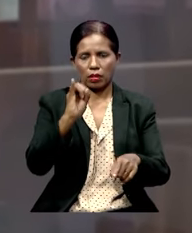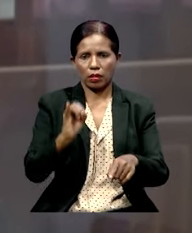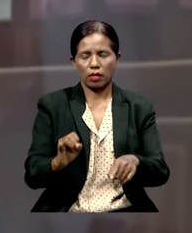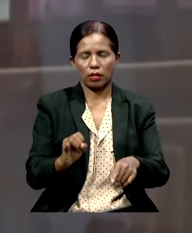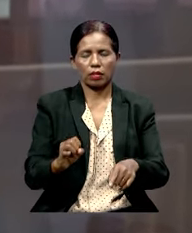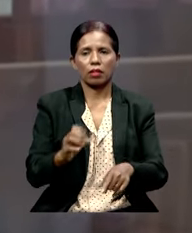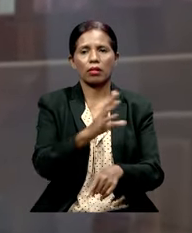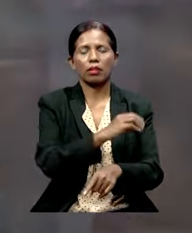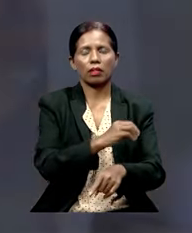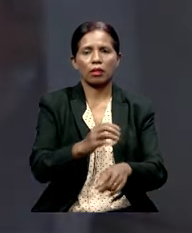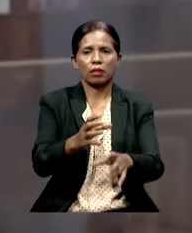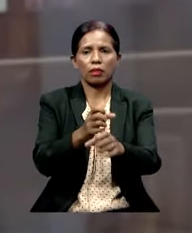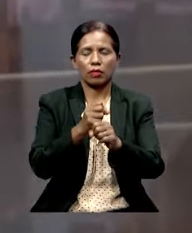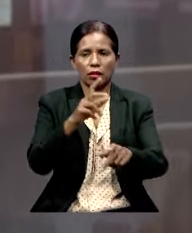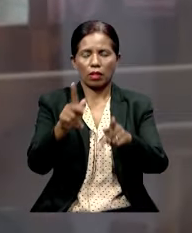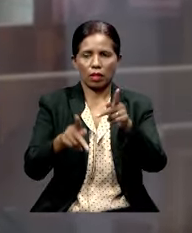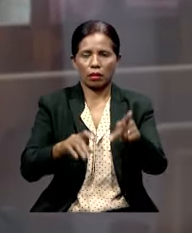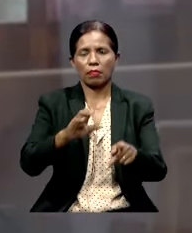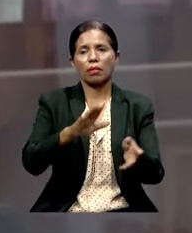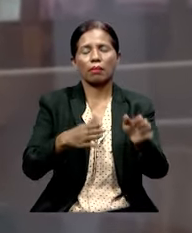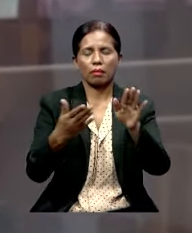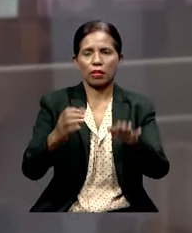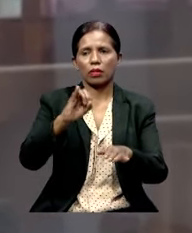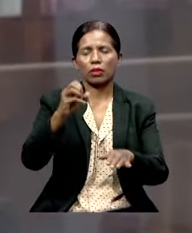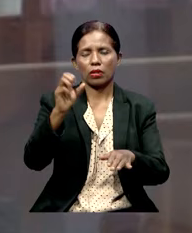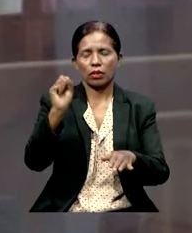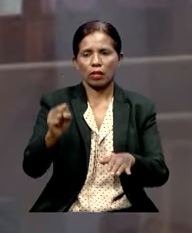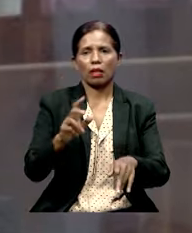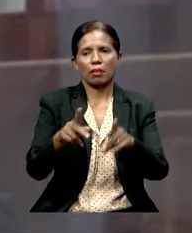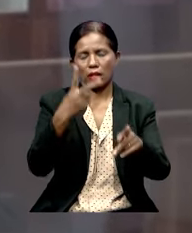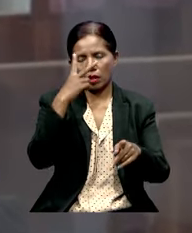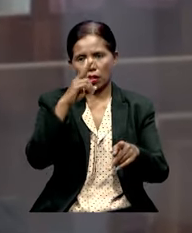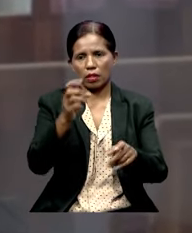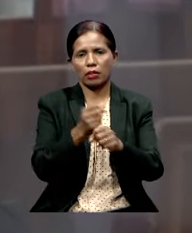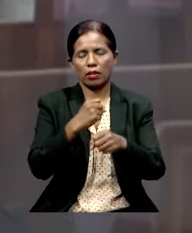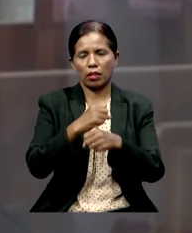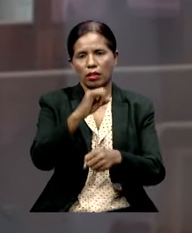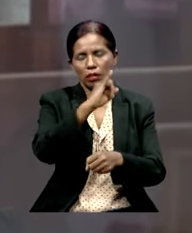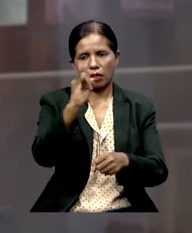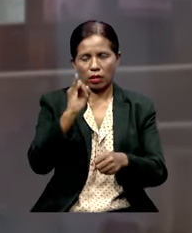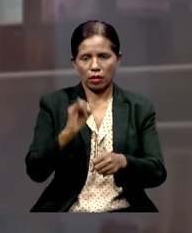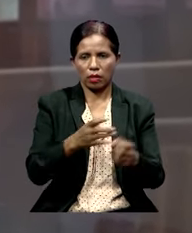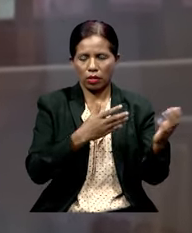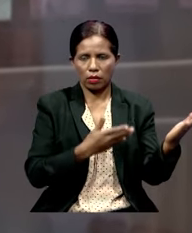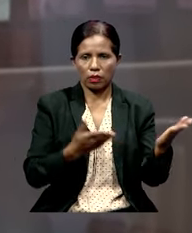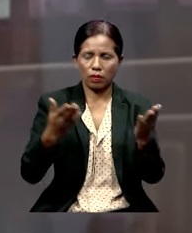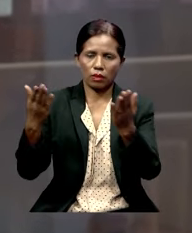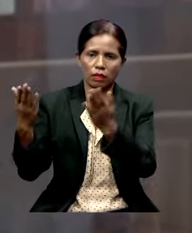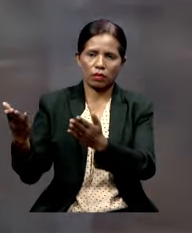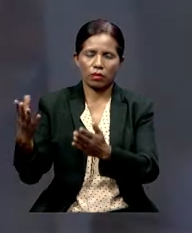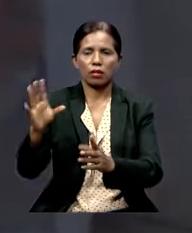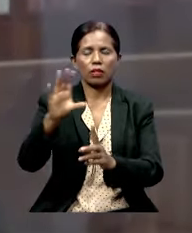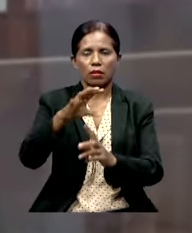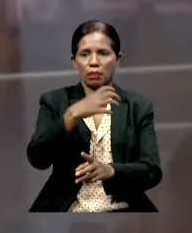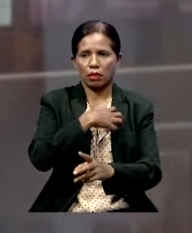Vera Cruz, pa foti matebian José Bernardo, o sassin na entolo, o de halo identificação no submete queramba e comando